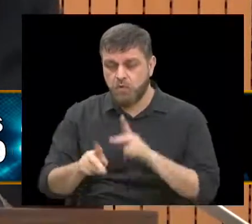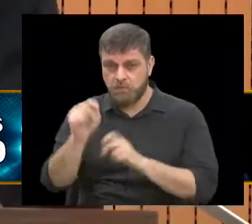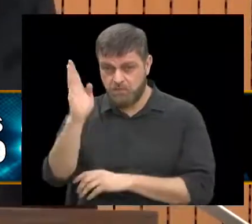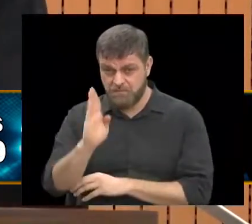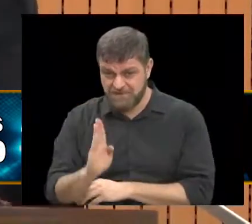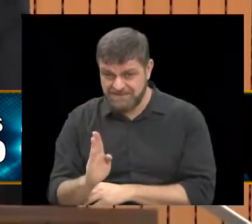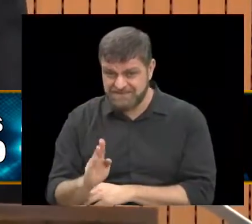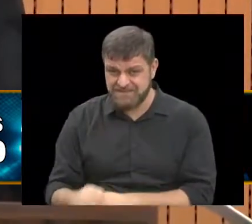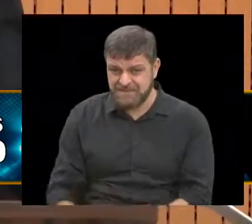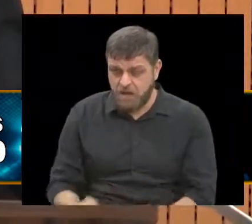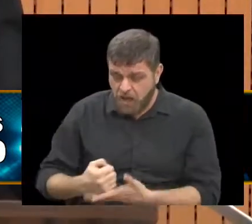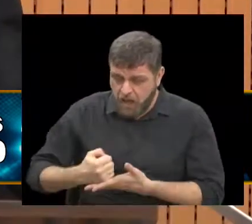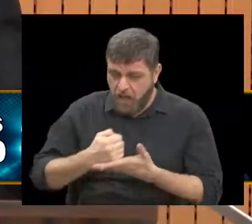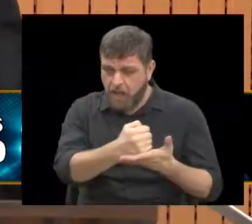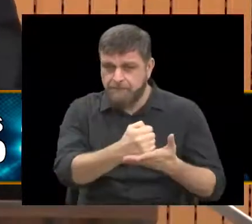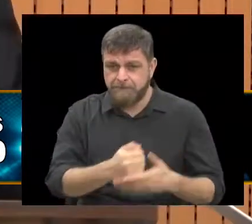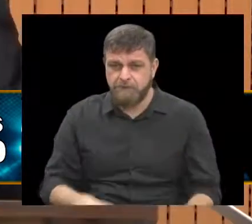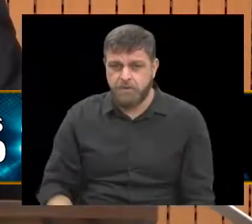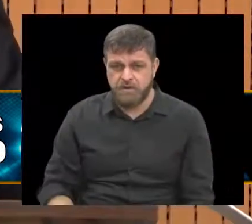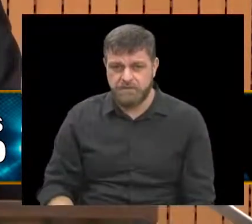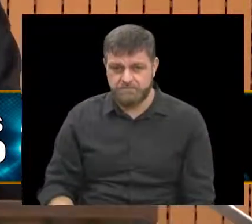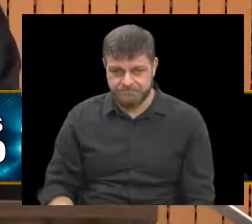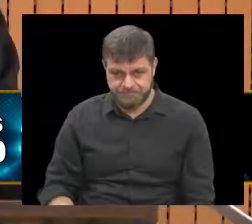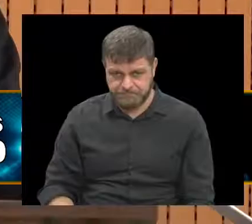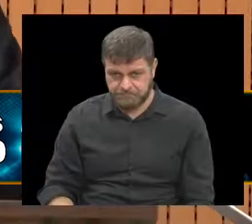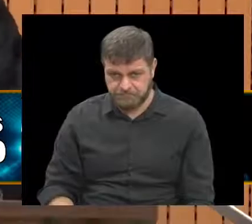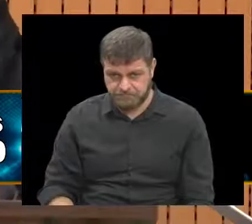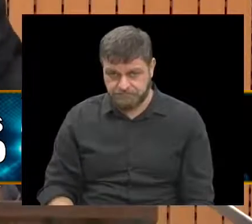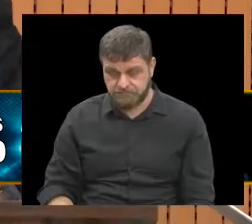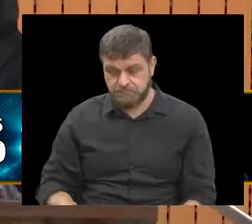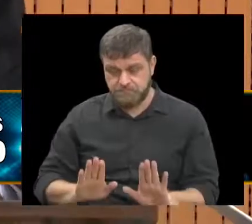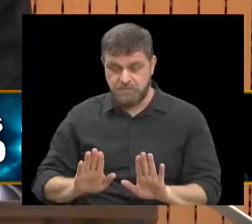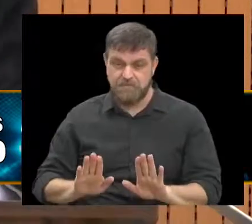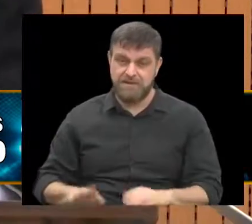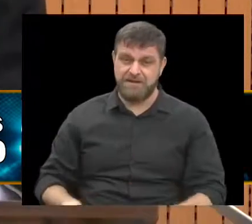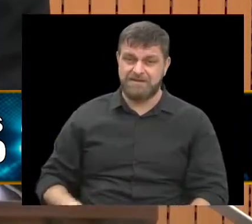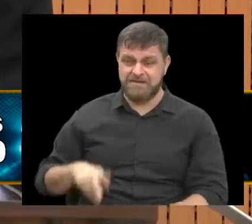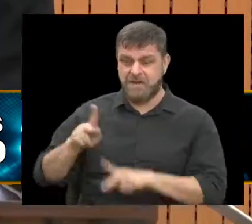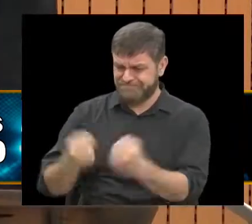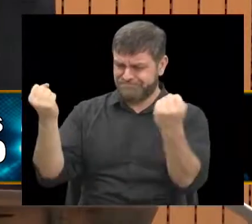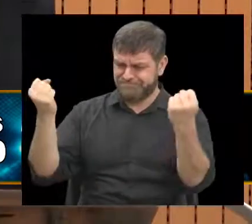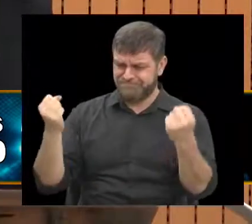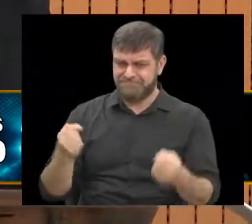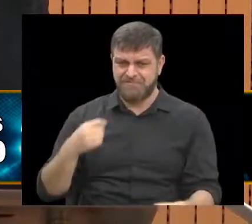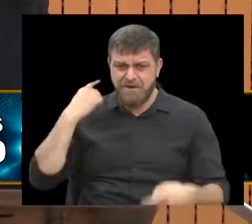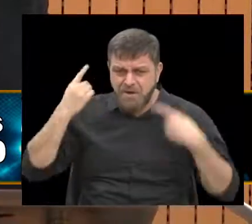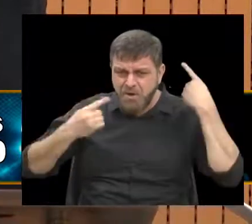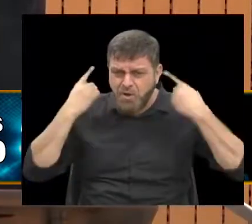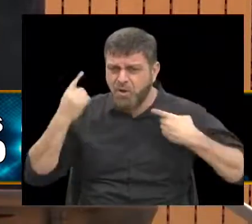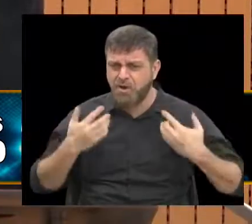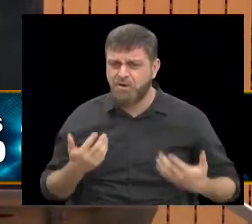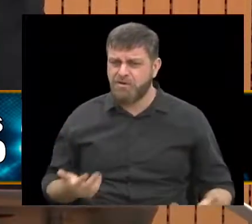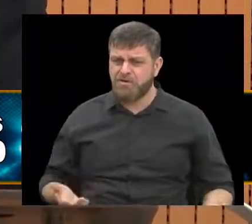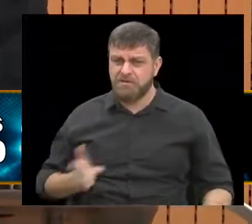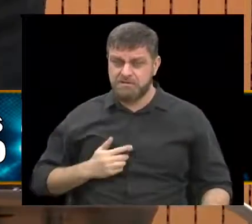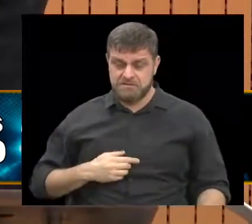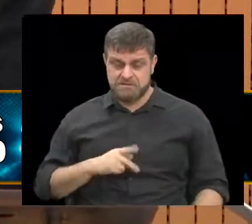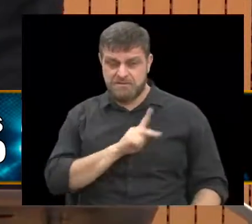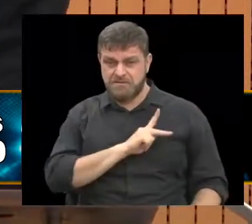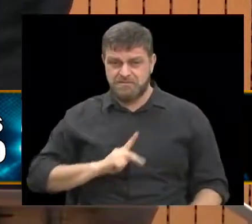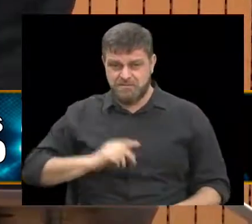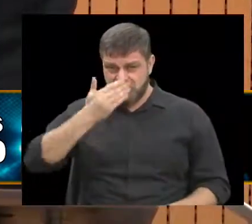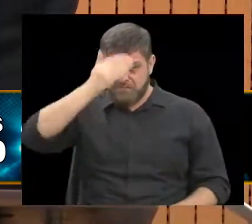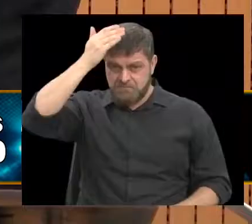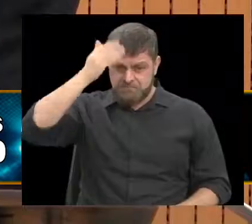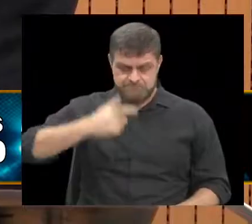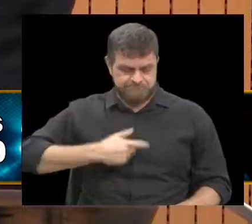brasileiro é o povo que mais apoia o combate aos excessos. Desde que não seja o dele. E se não tiver um governo